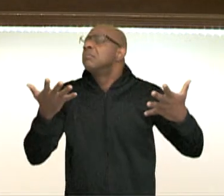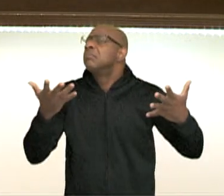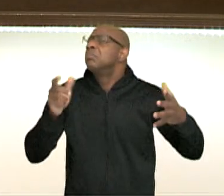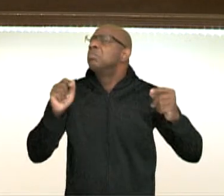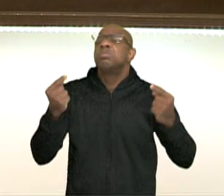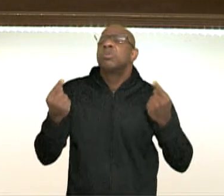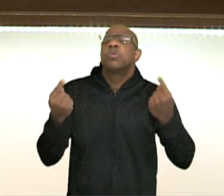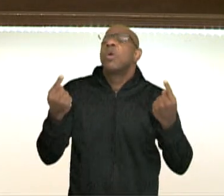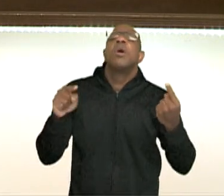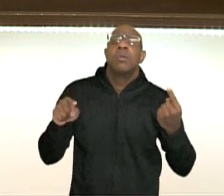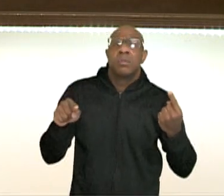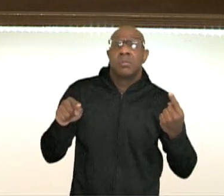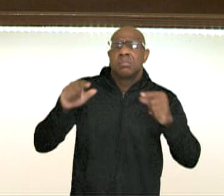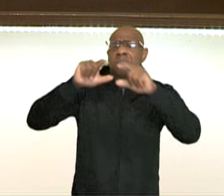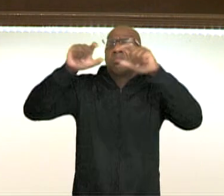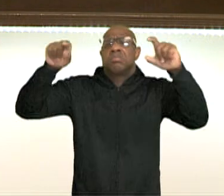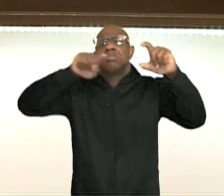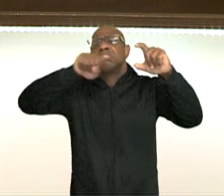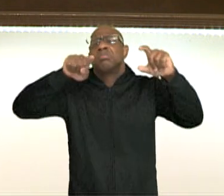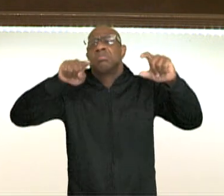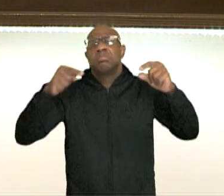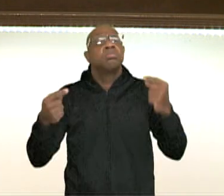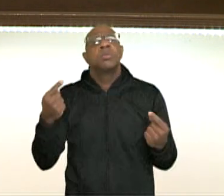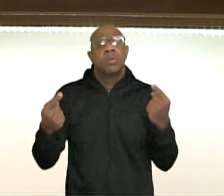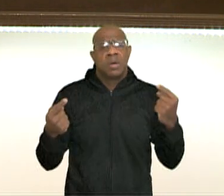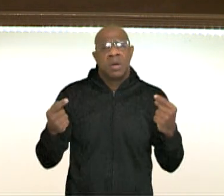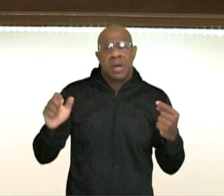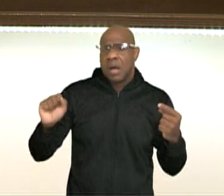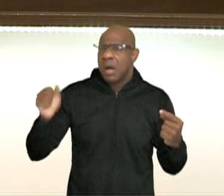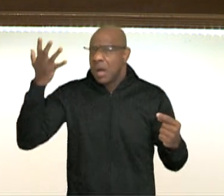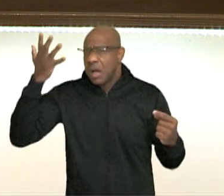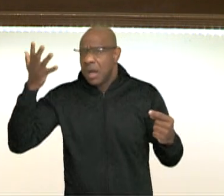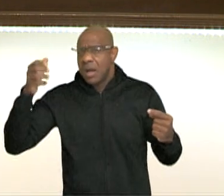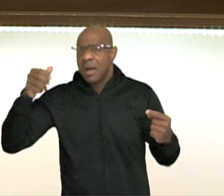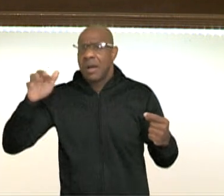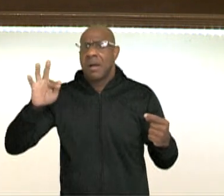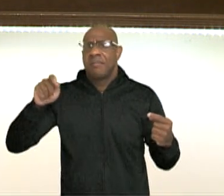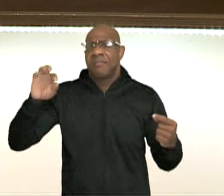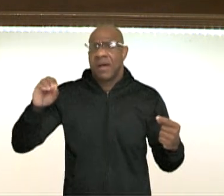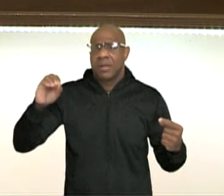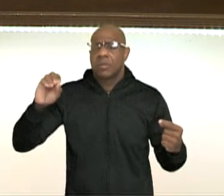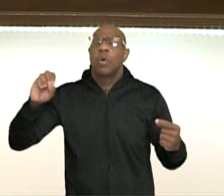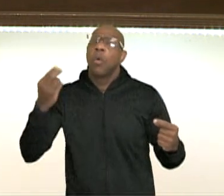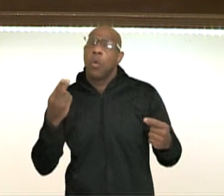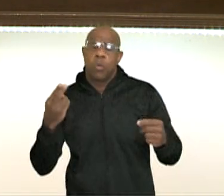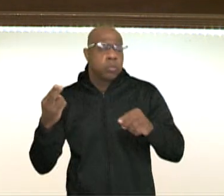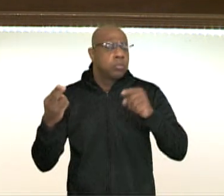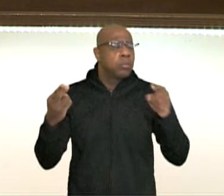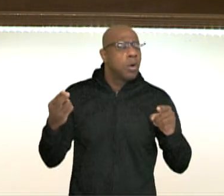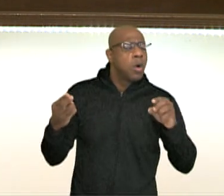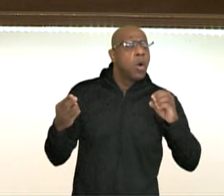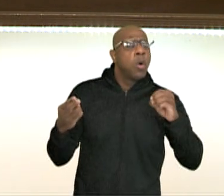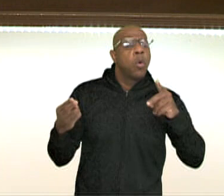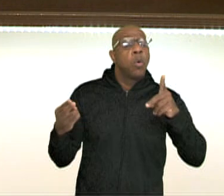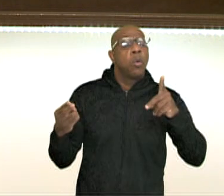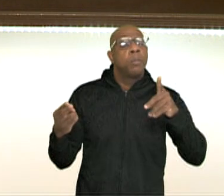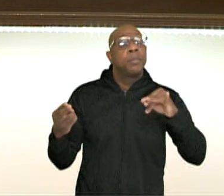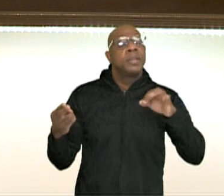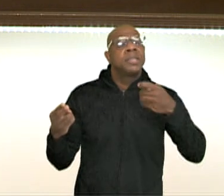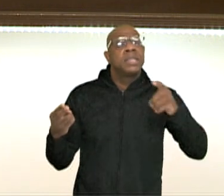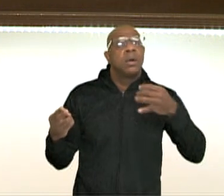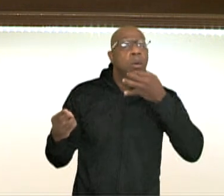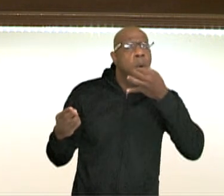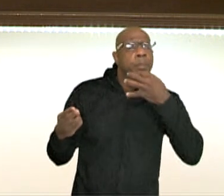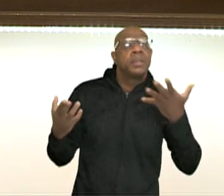que seja importante para saber se é fato ou opinião? Então, às vezes, nós temos algum elemento que